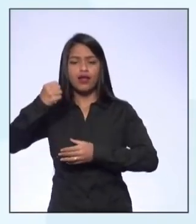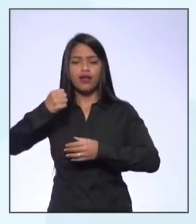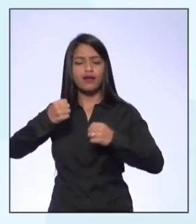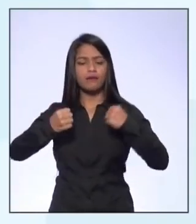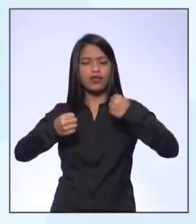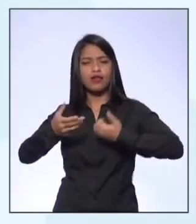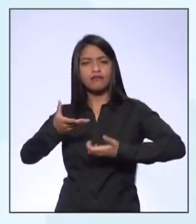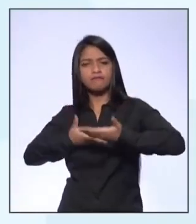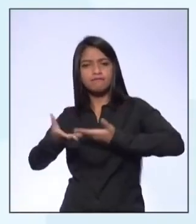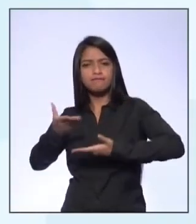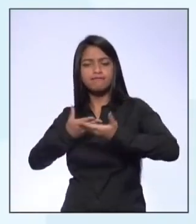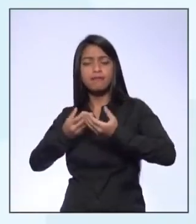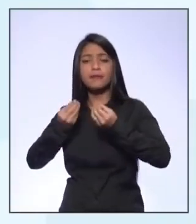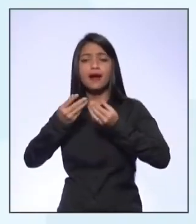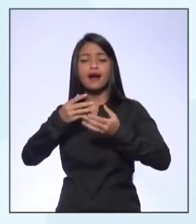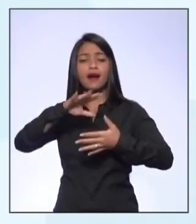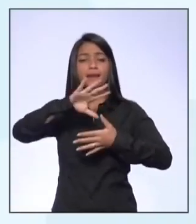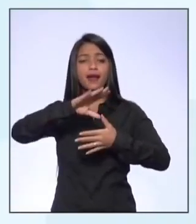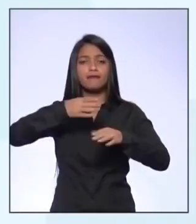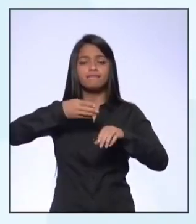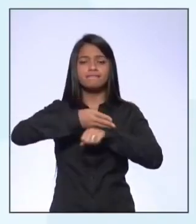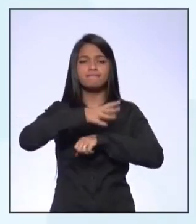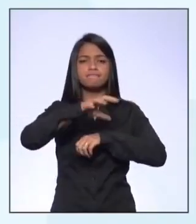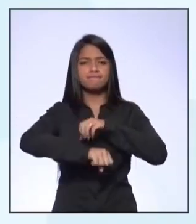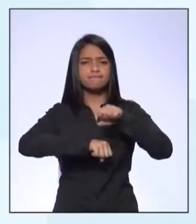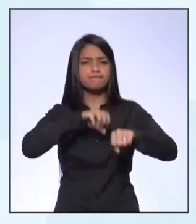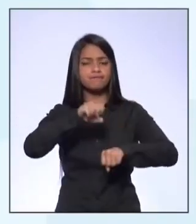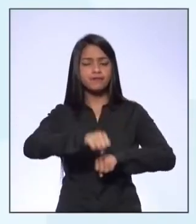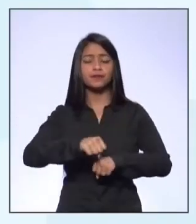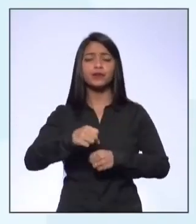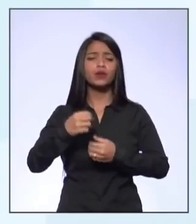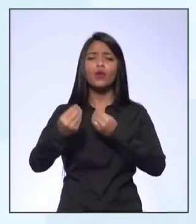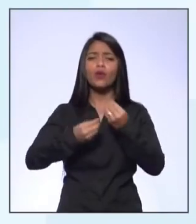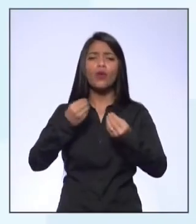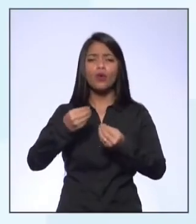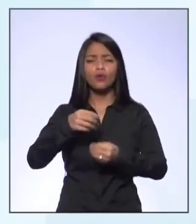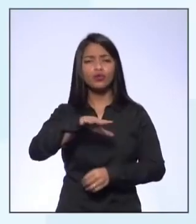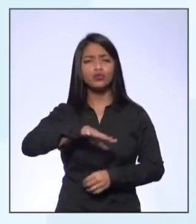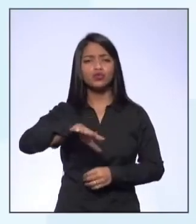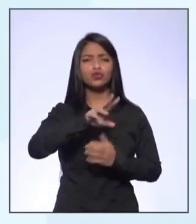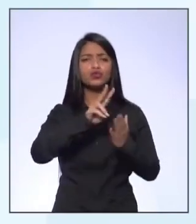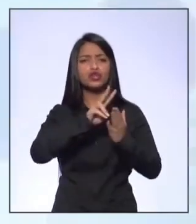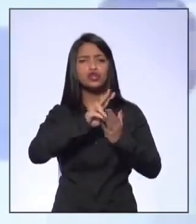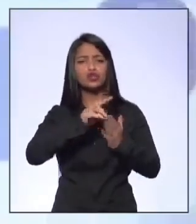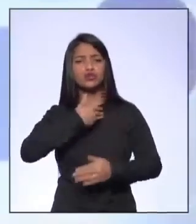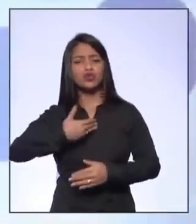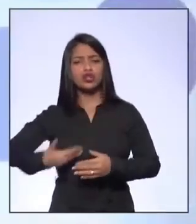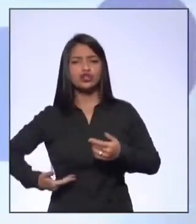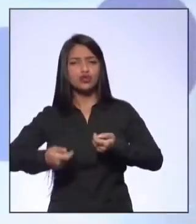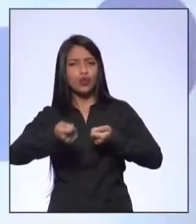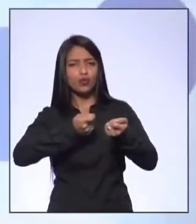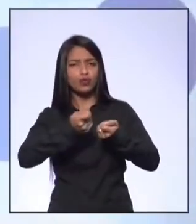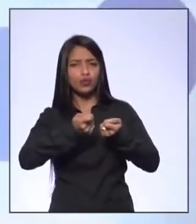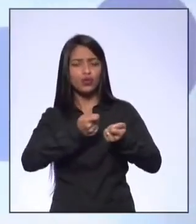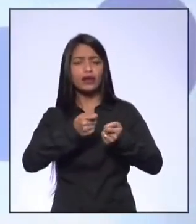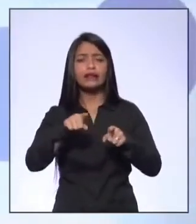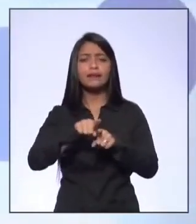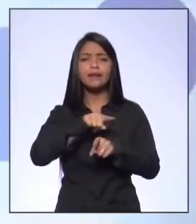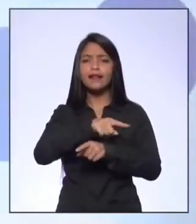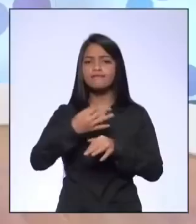da América, relacionando a organização política dos indígenas às formas de resistência.